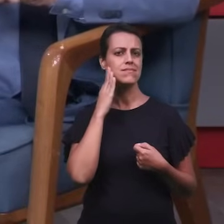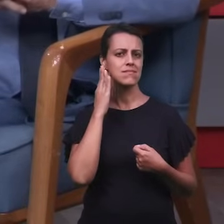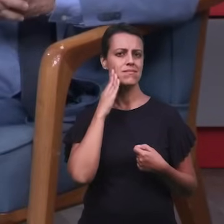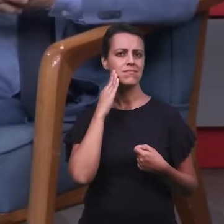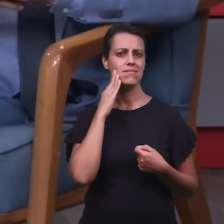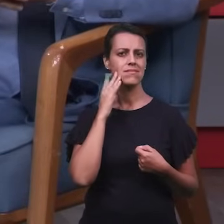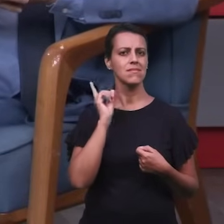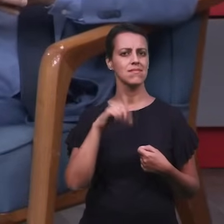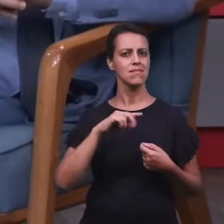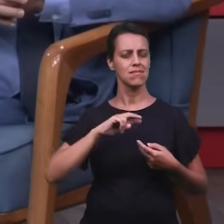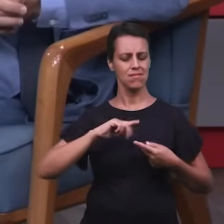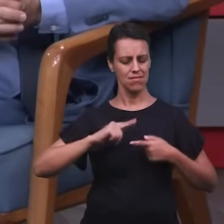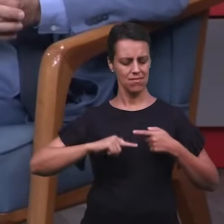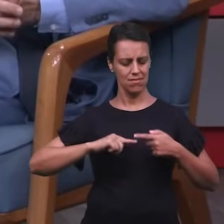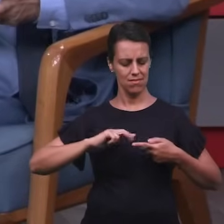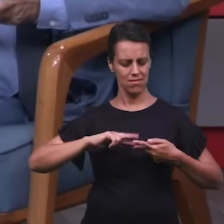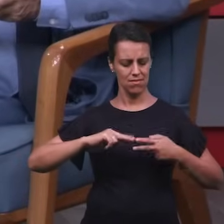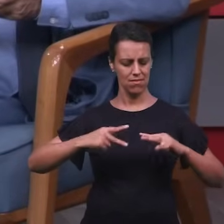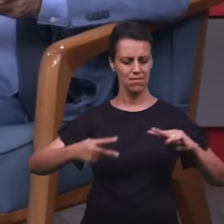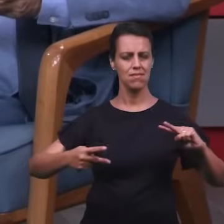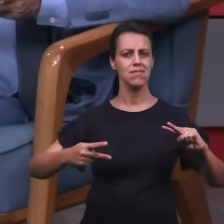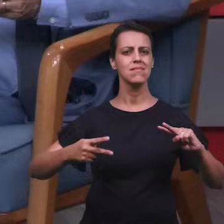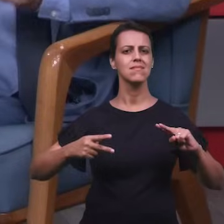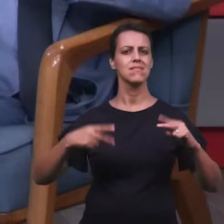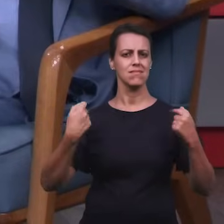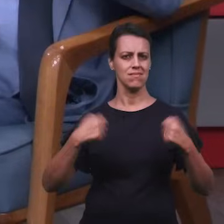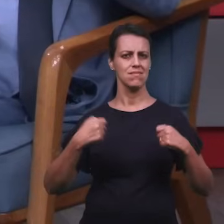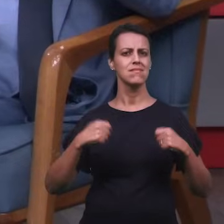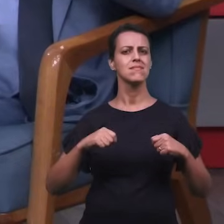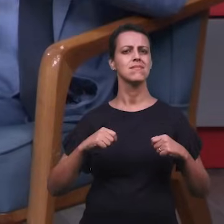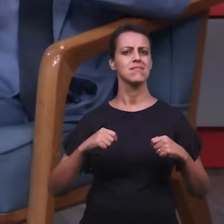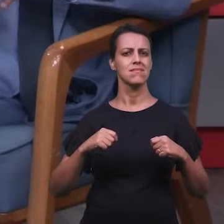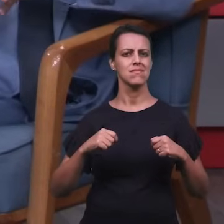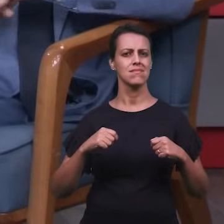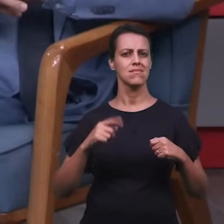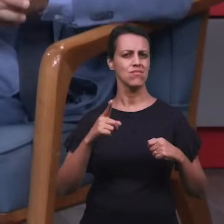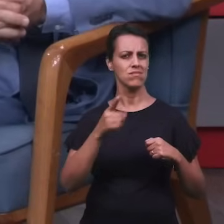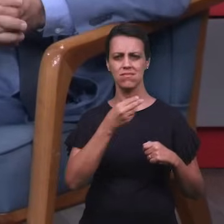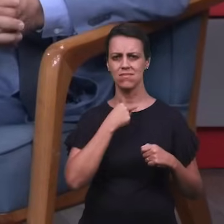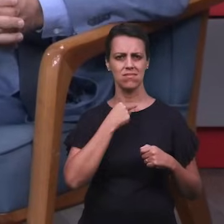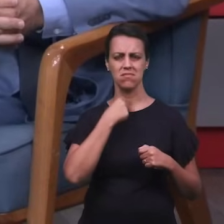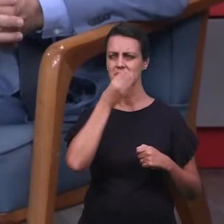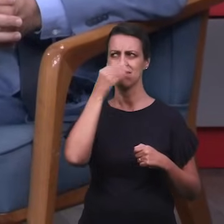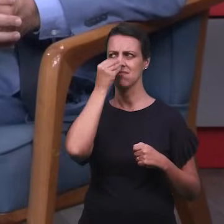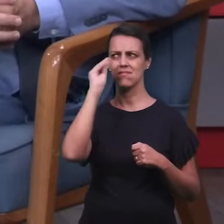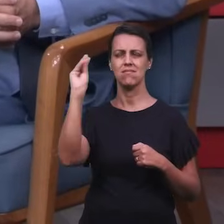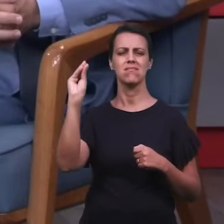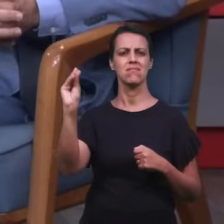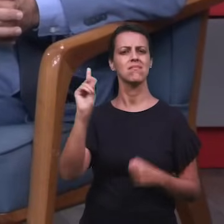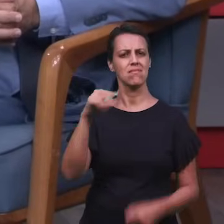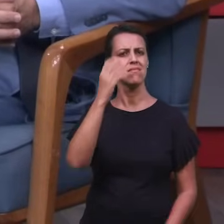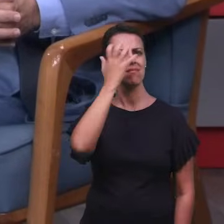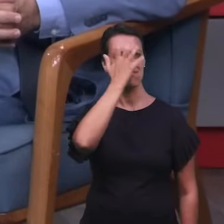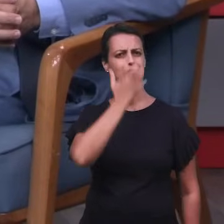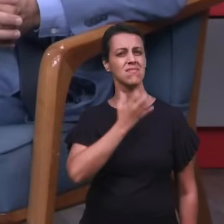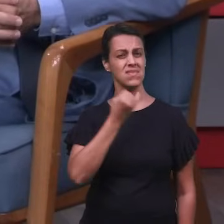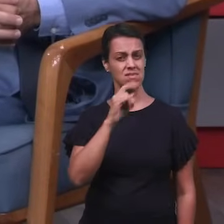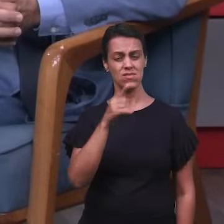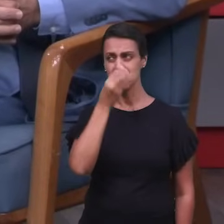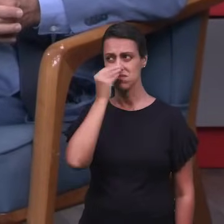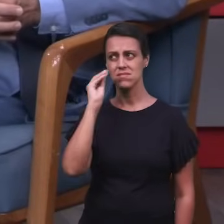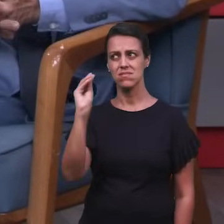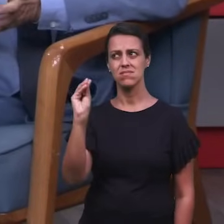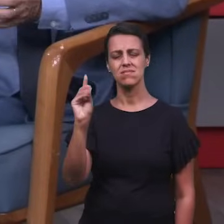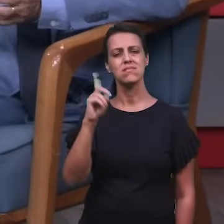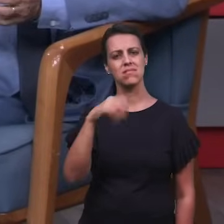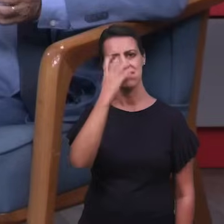de Jesus, ele é genético, ele é do Pai. Você não pode desprezar. Isso é muito sério quando